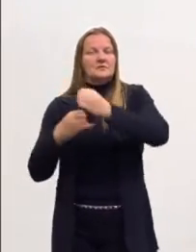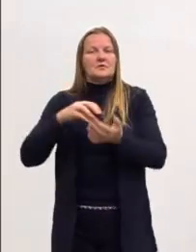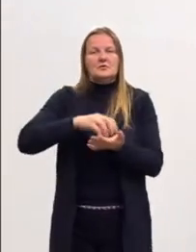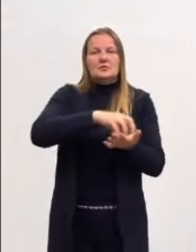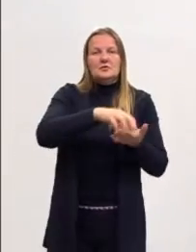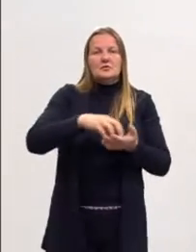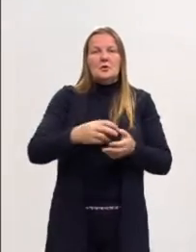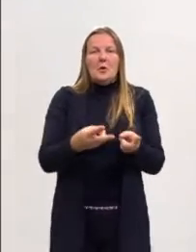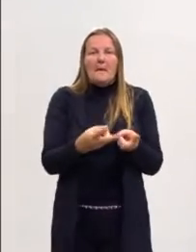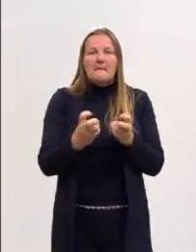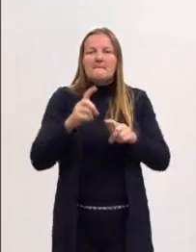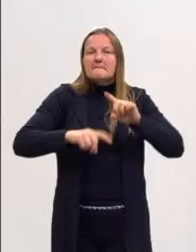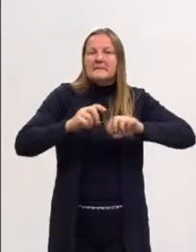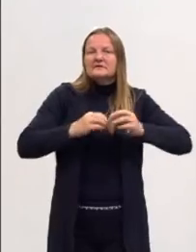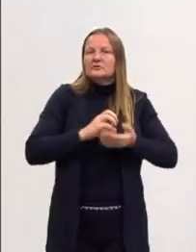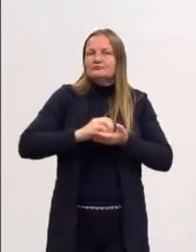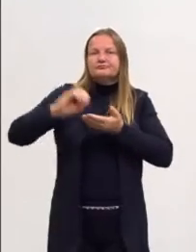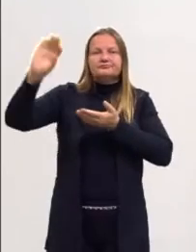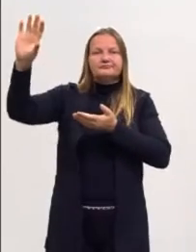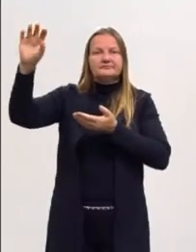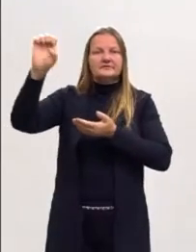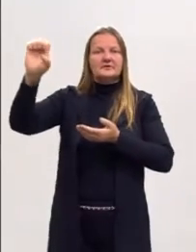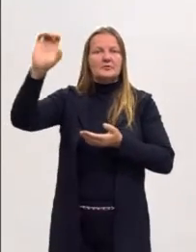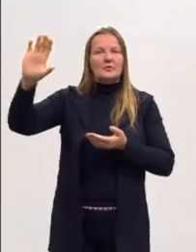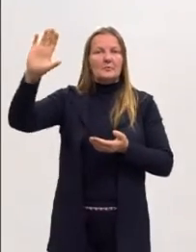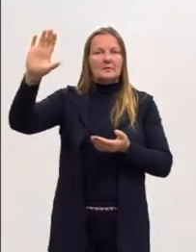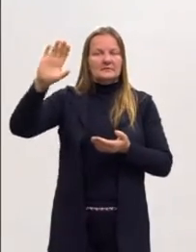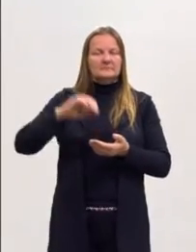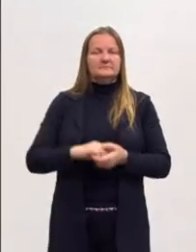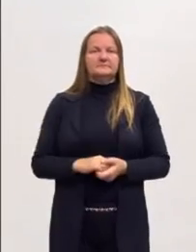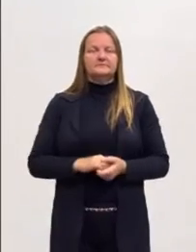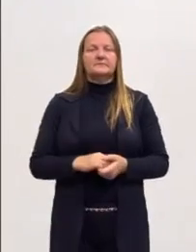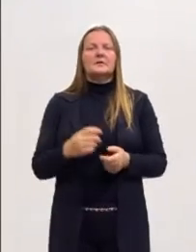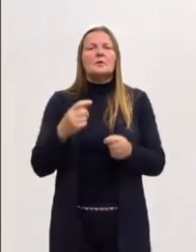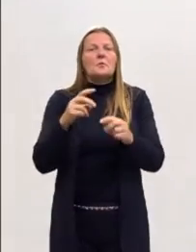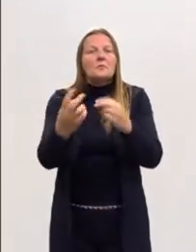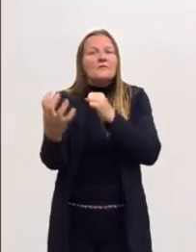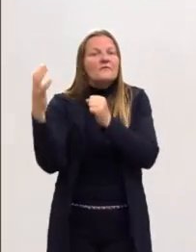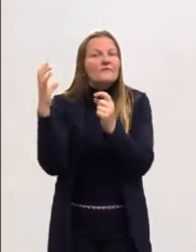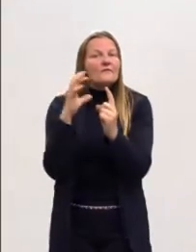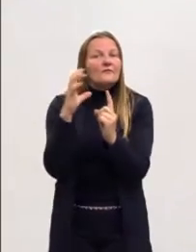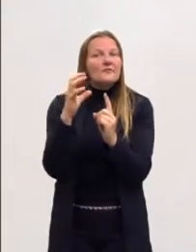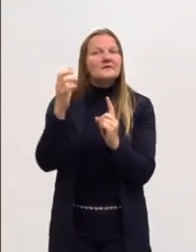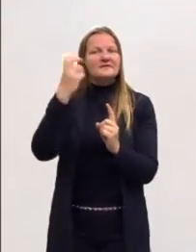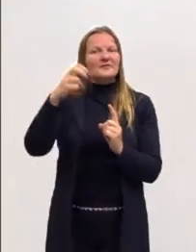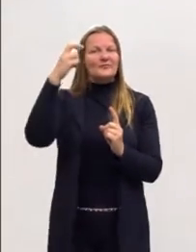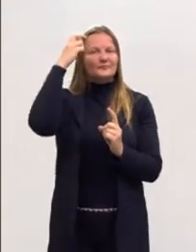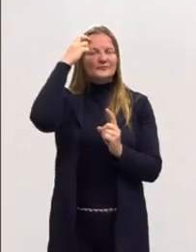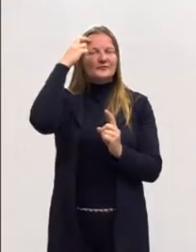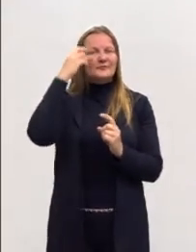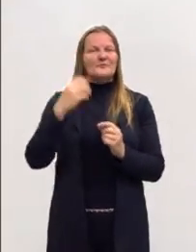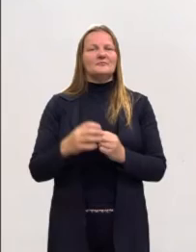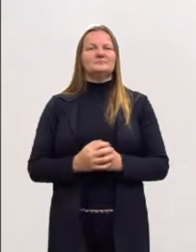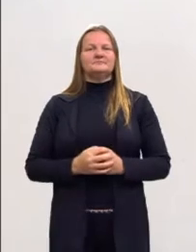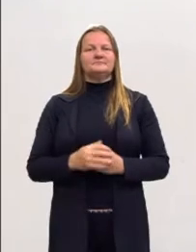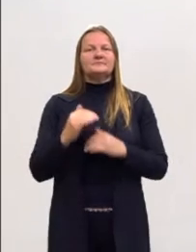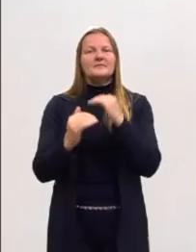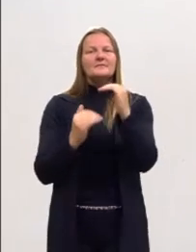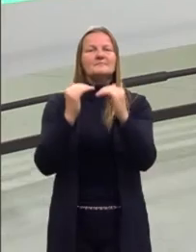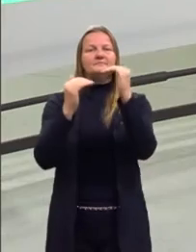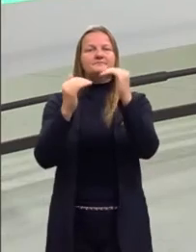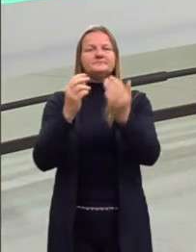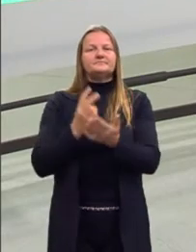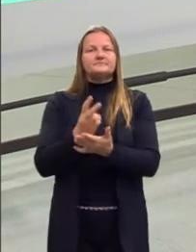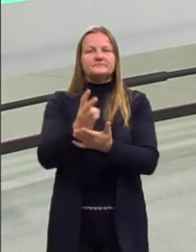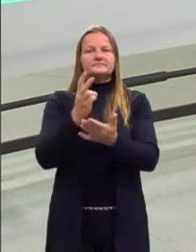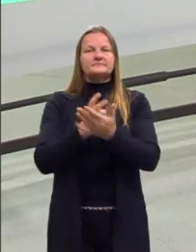colônias nessa perspectiva e como isso influencia na questão cultural das pessoas na Douglas esse processo e se